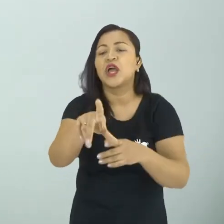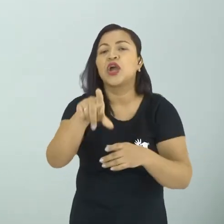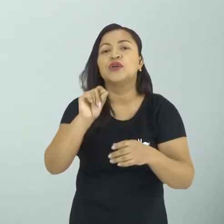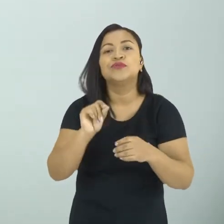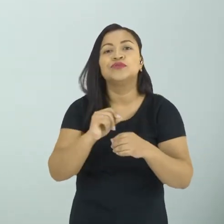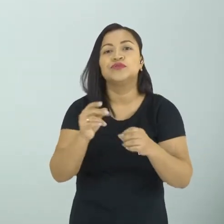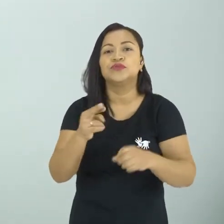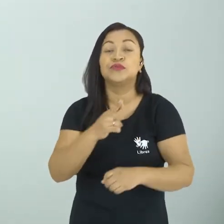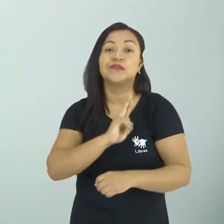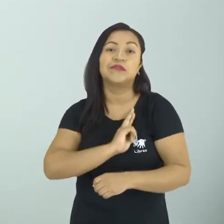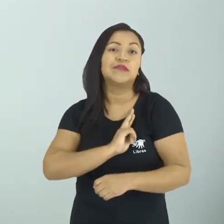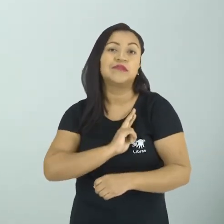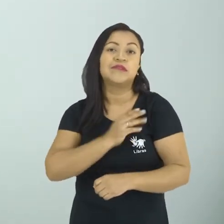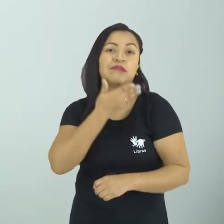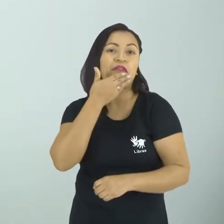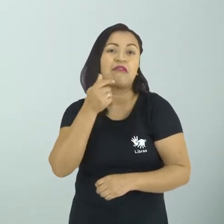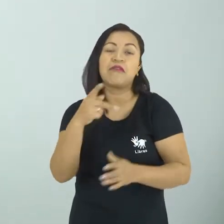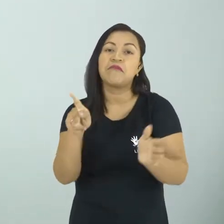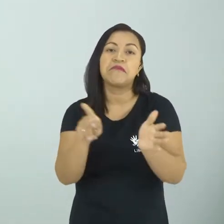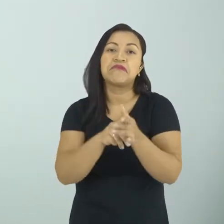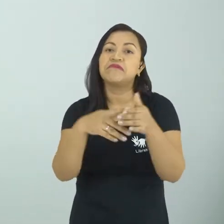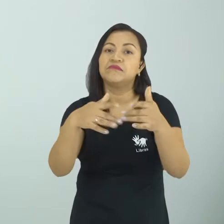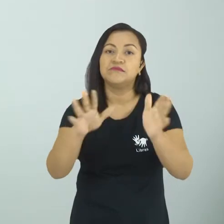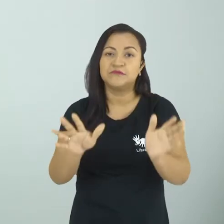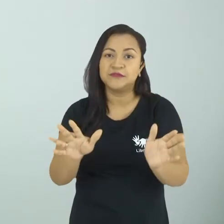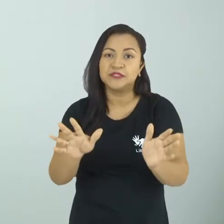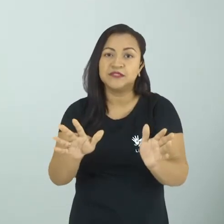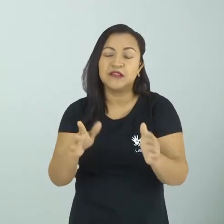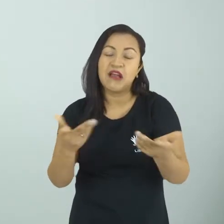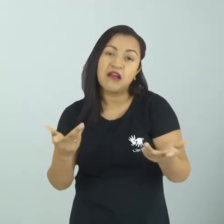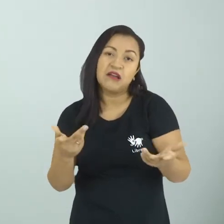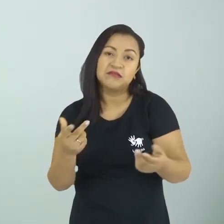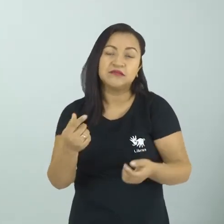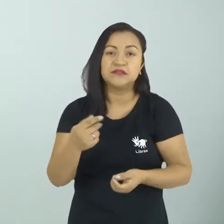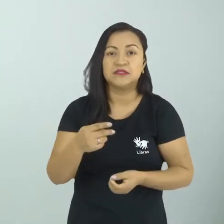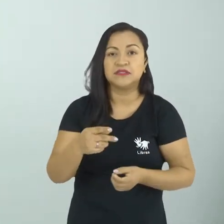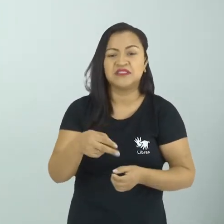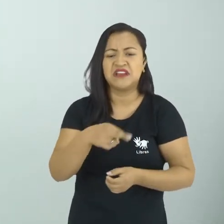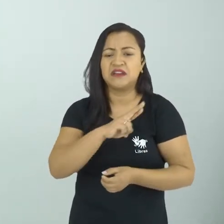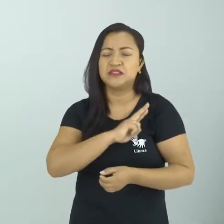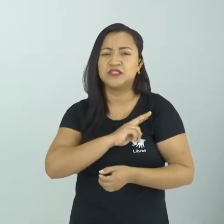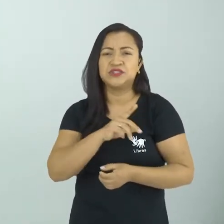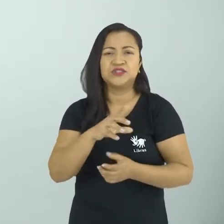a melhor para você, aquela que você tem